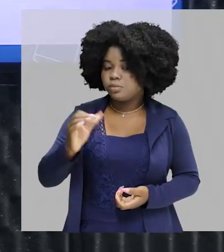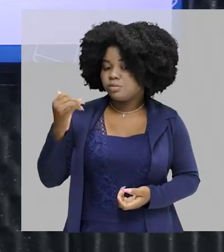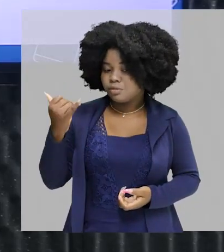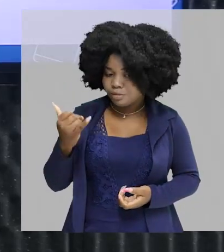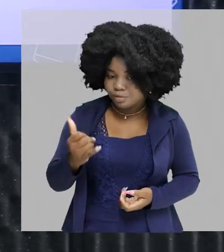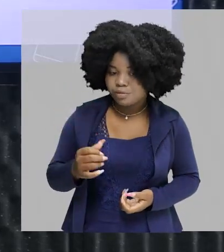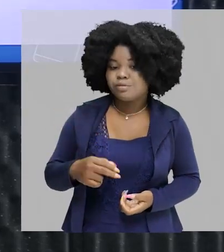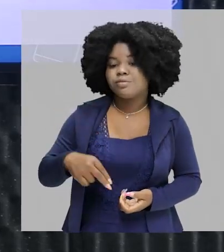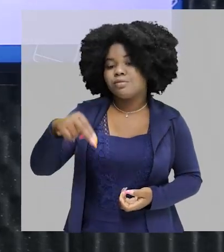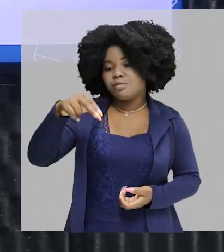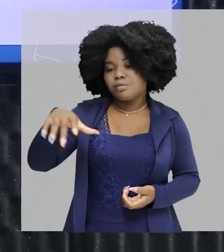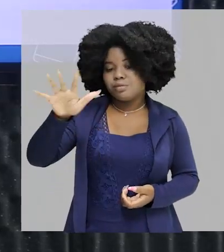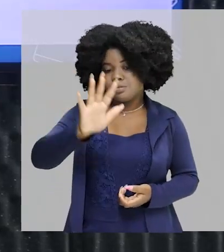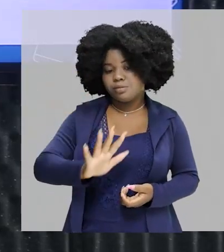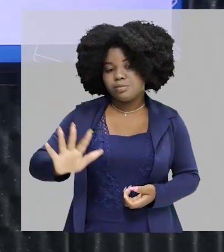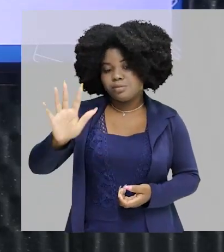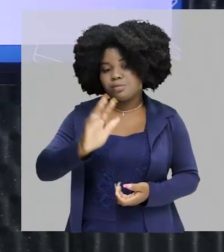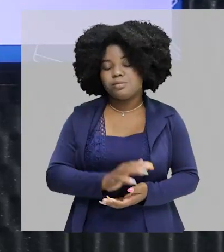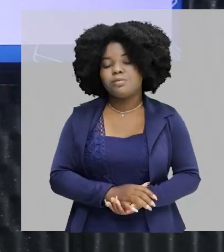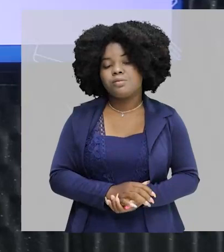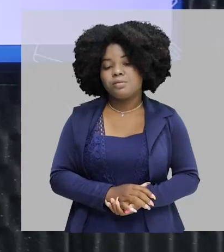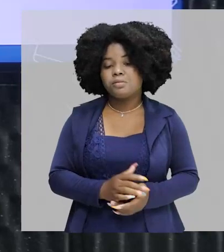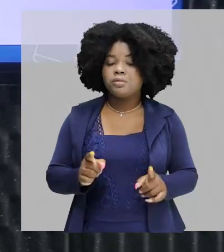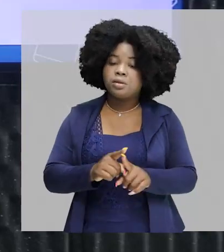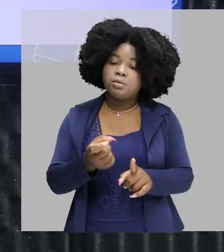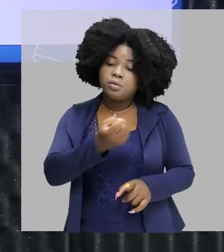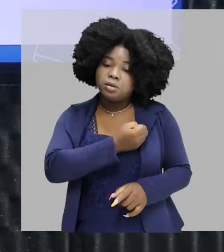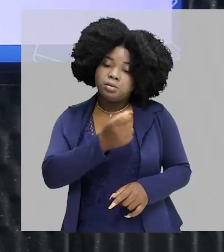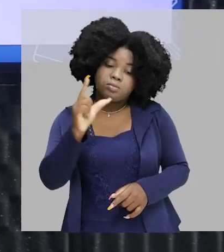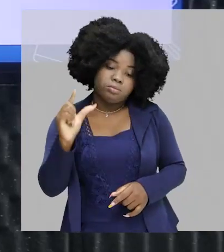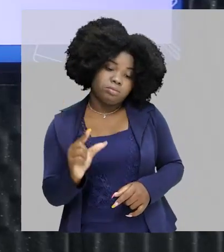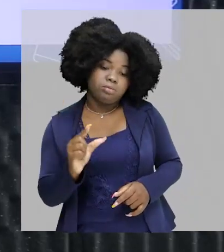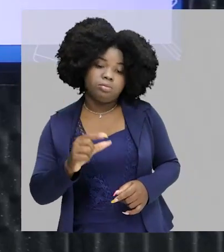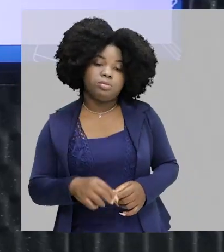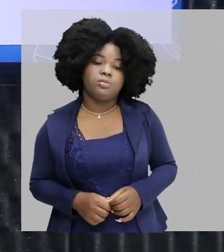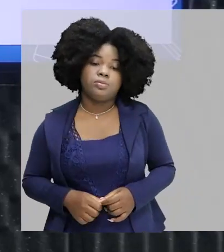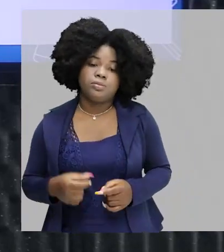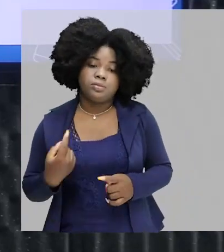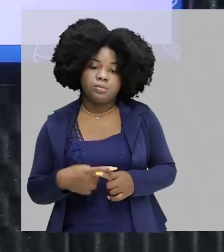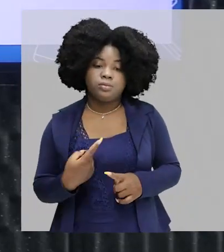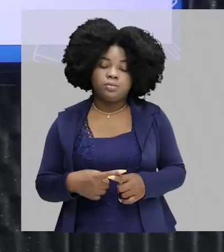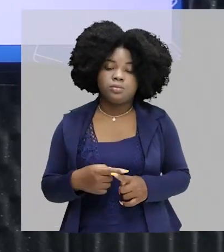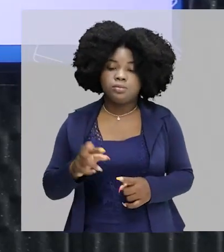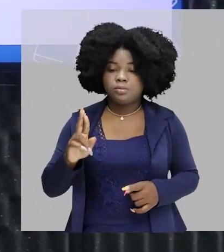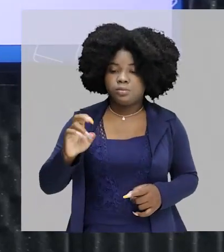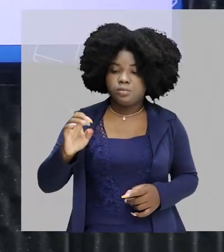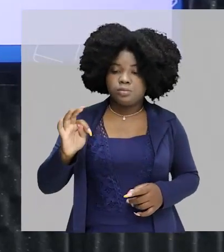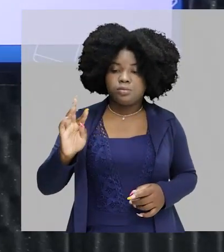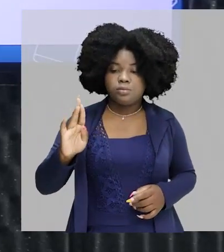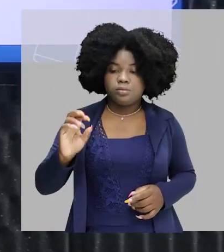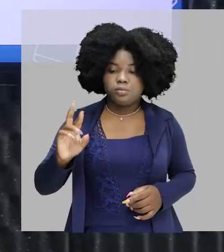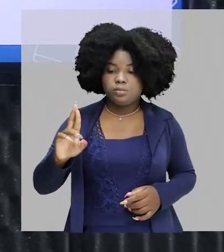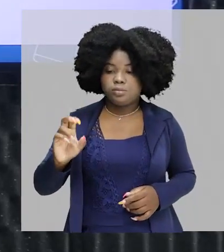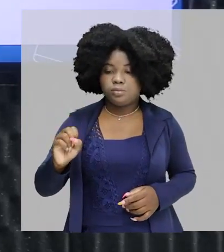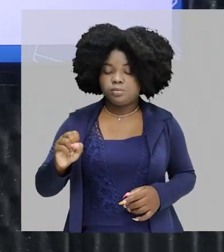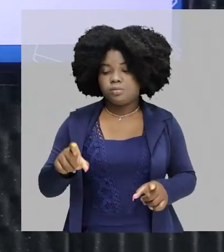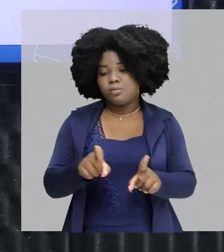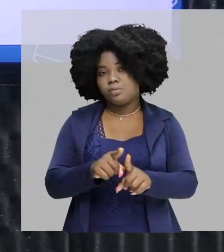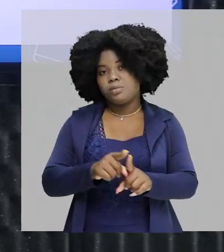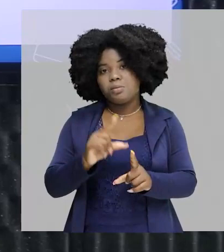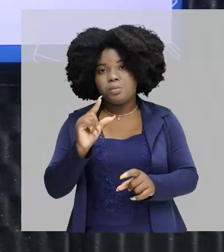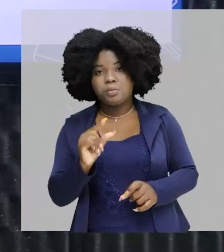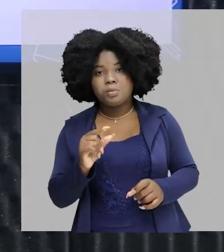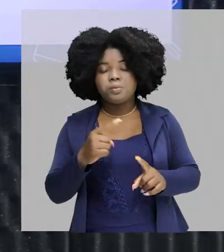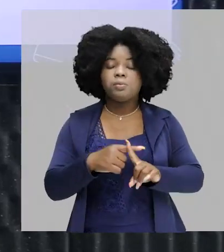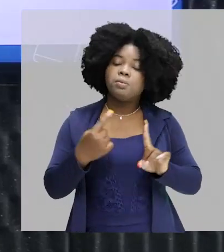elétrica nacional. Também é um valor ainda muito pequeno, porque são reatores também pequenos, certo?